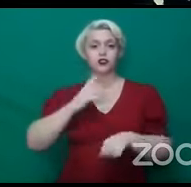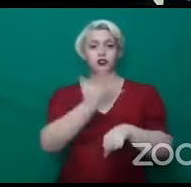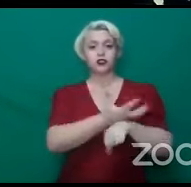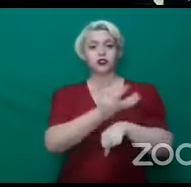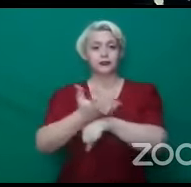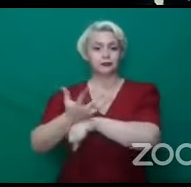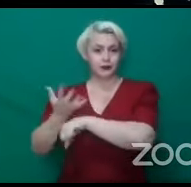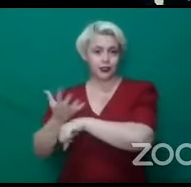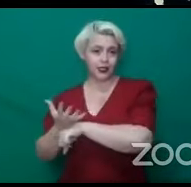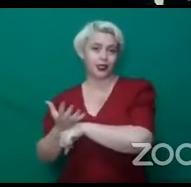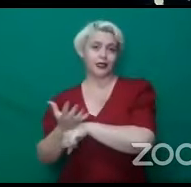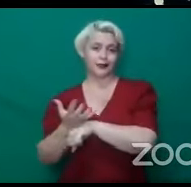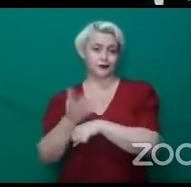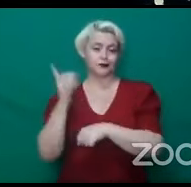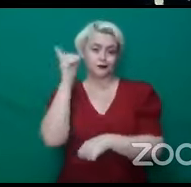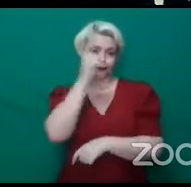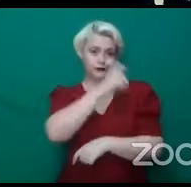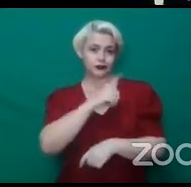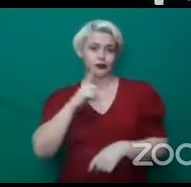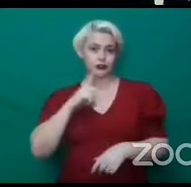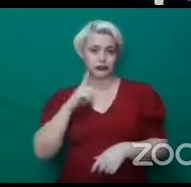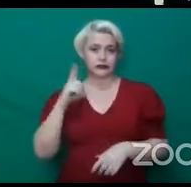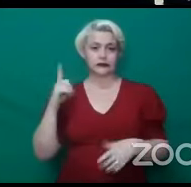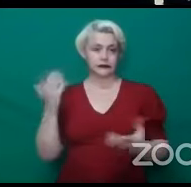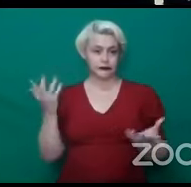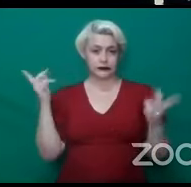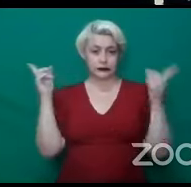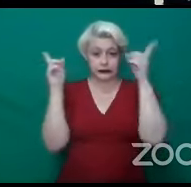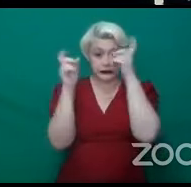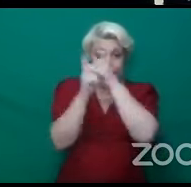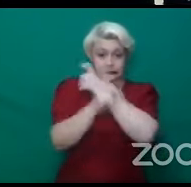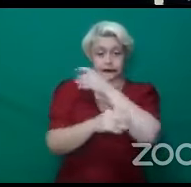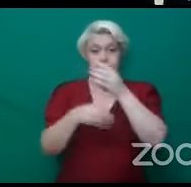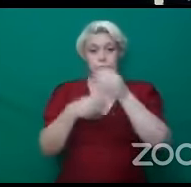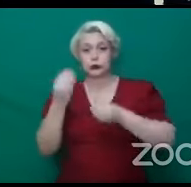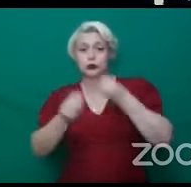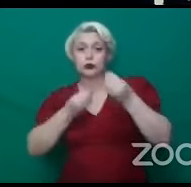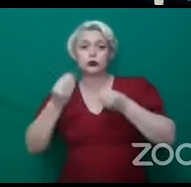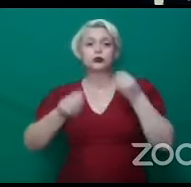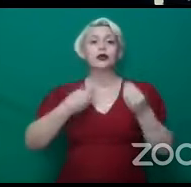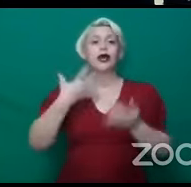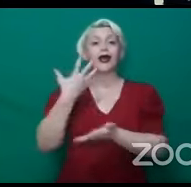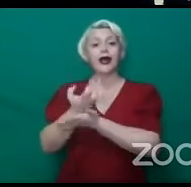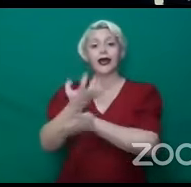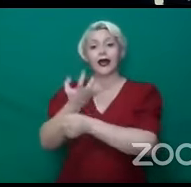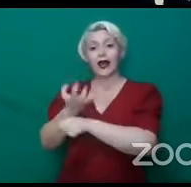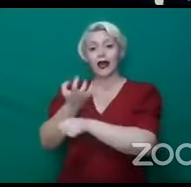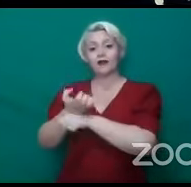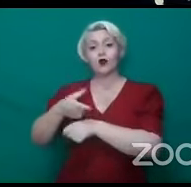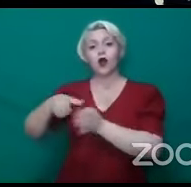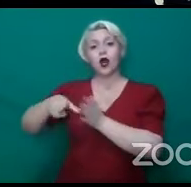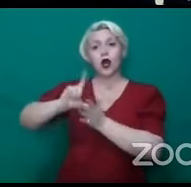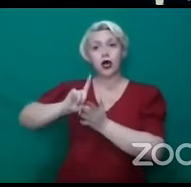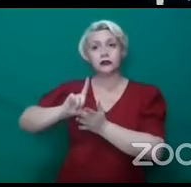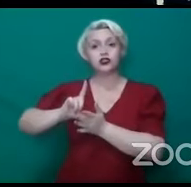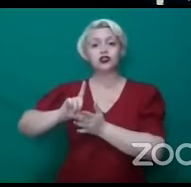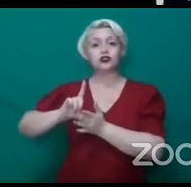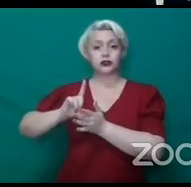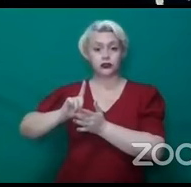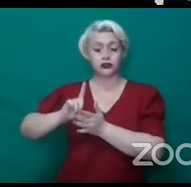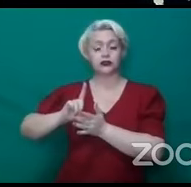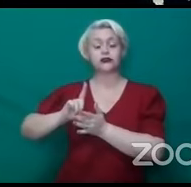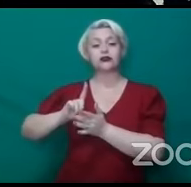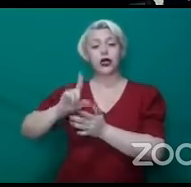aí foi, tipo, acumulando tudo, então a gente foi fazendo, a gente gravou antes, para a gente conseguir fazer isso com mais